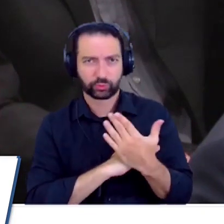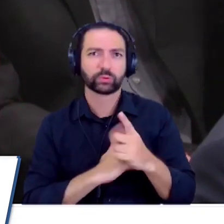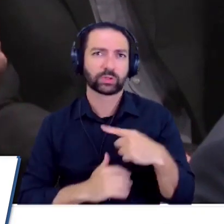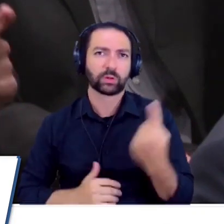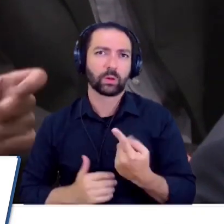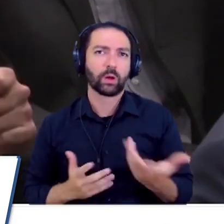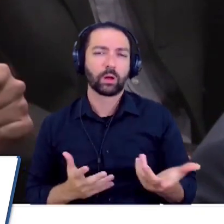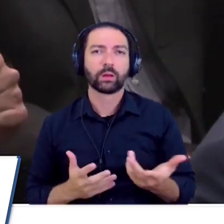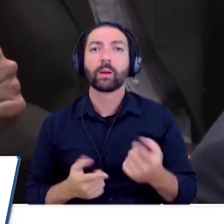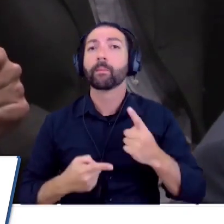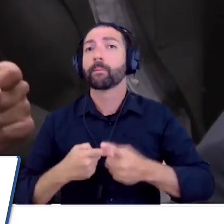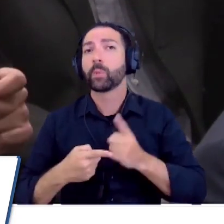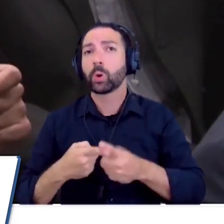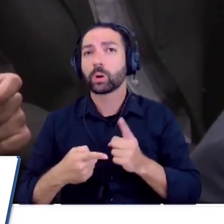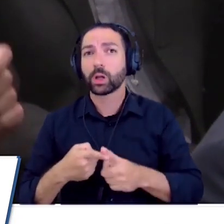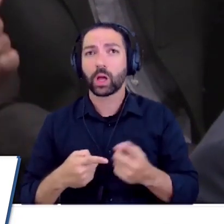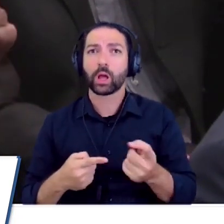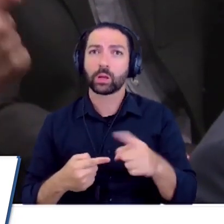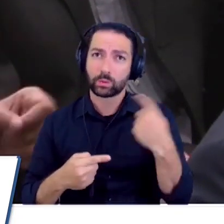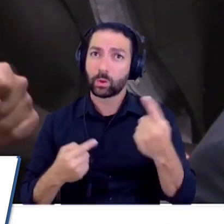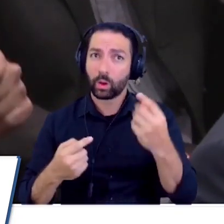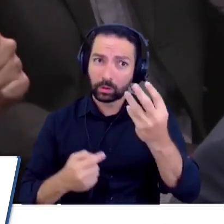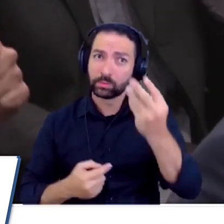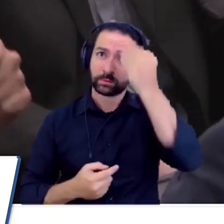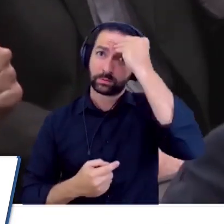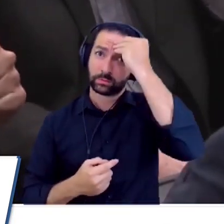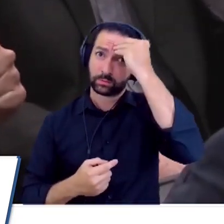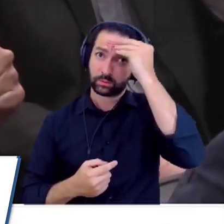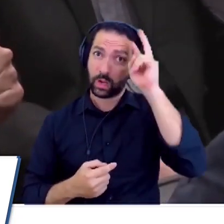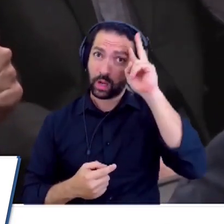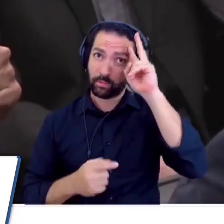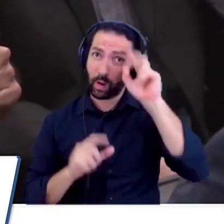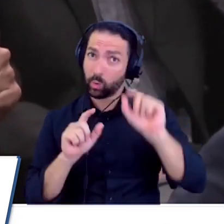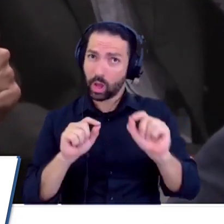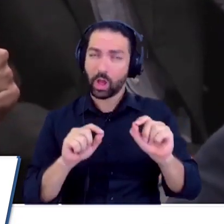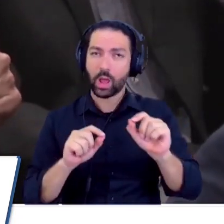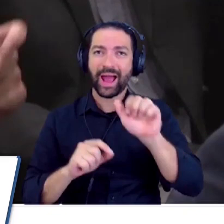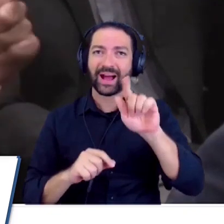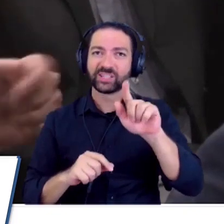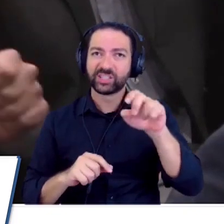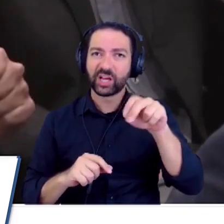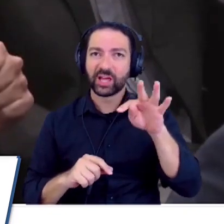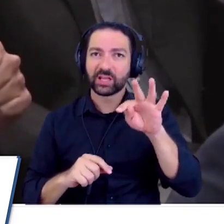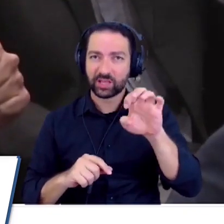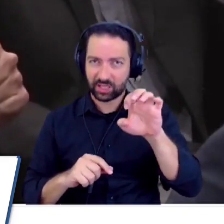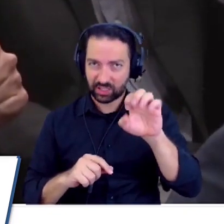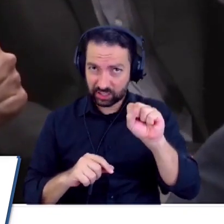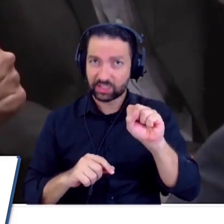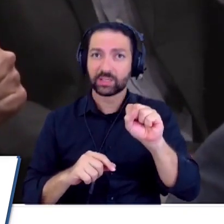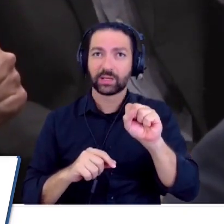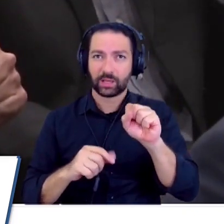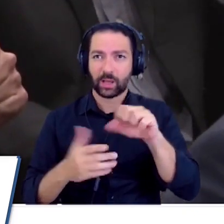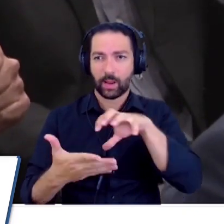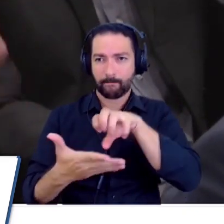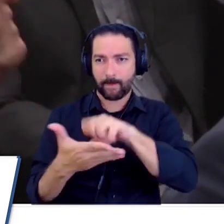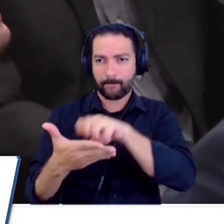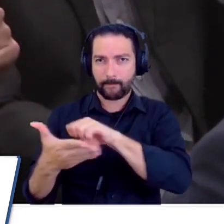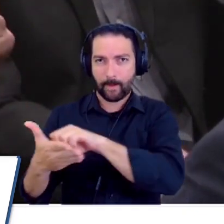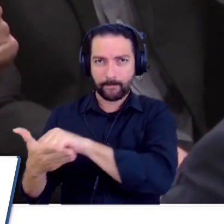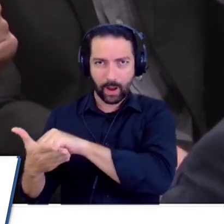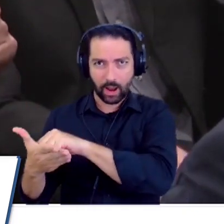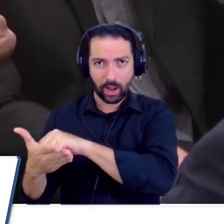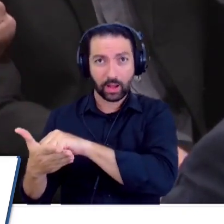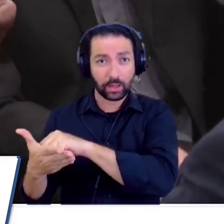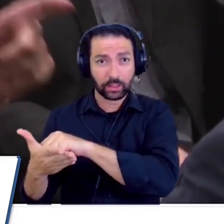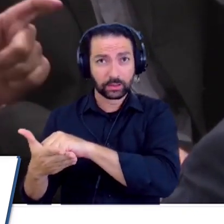agentes que podem se credenciar a fazer o serviço, não tem feito. Então a